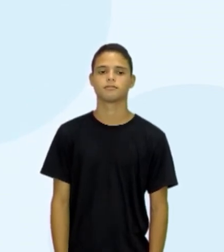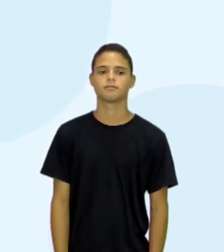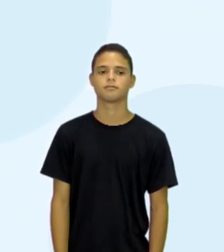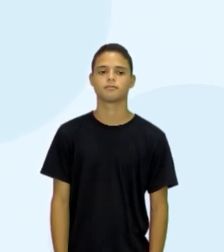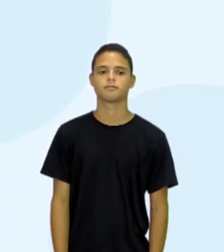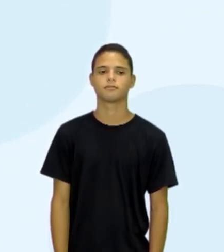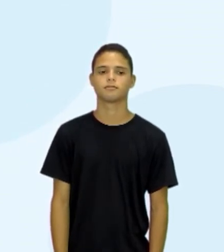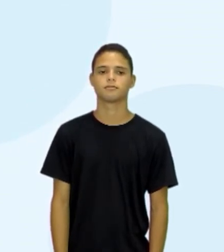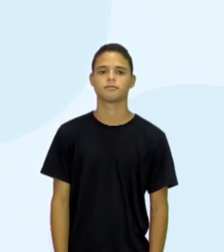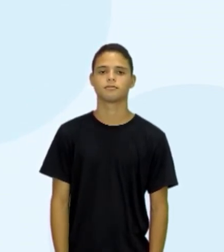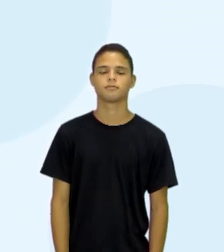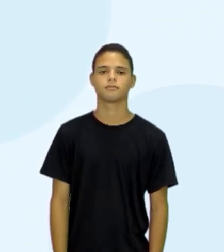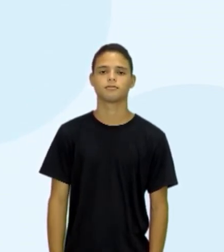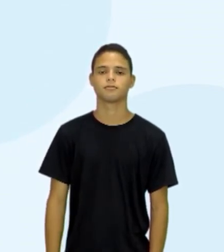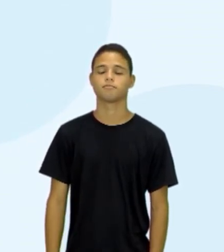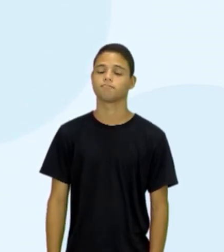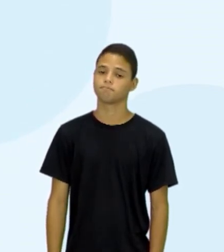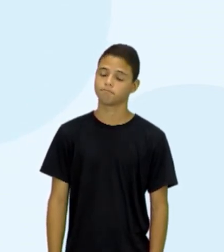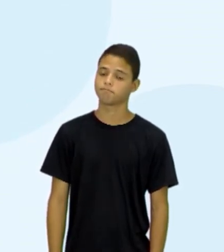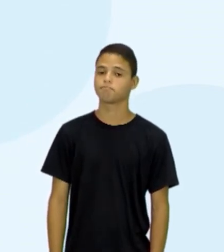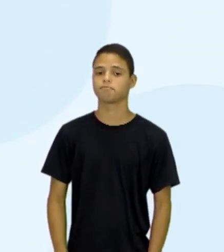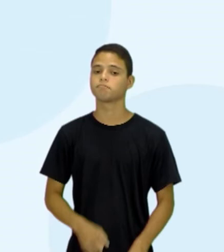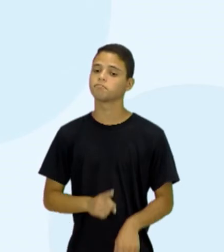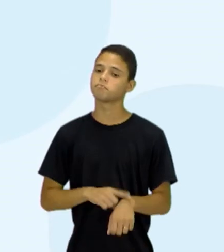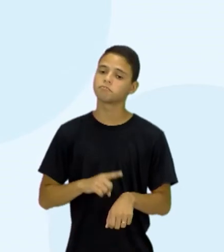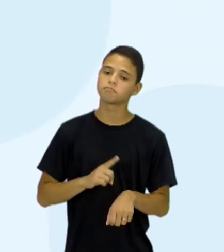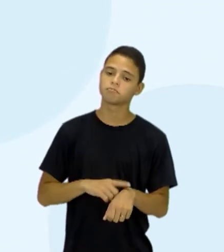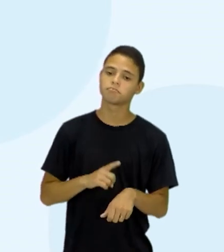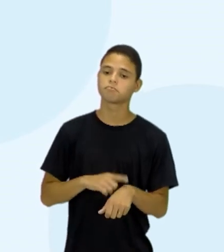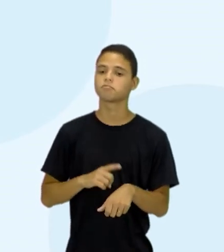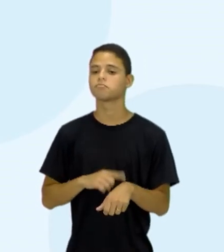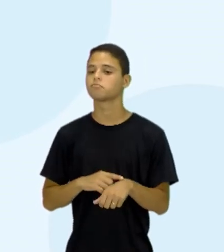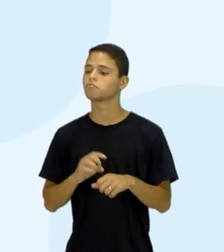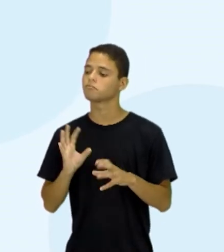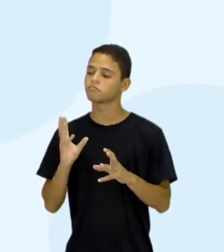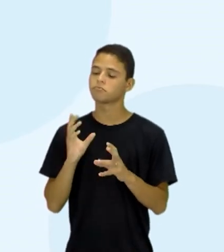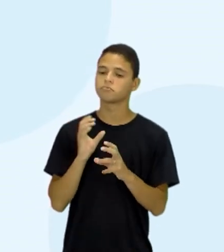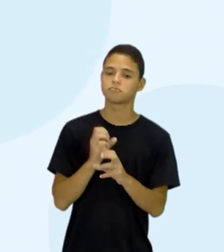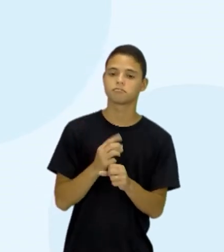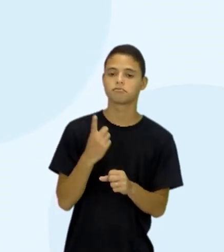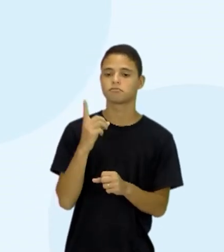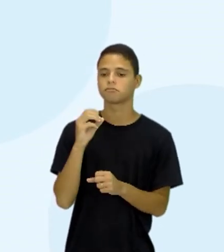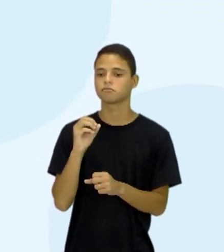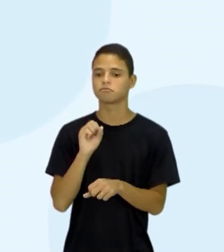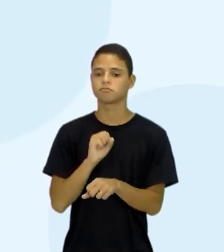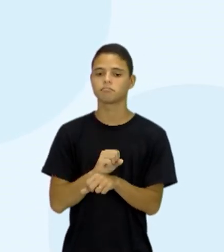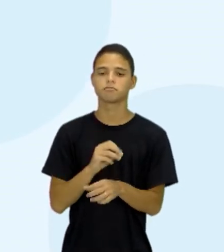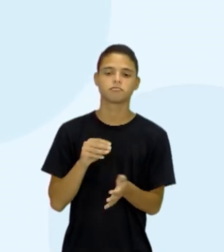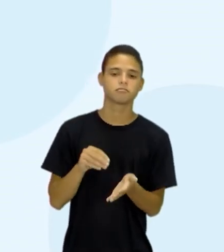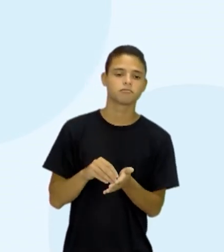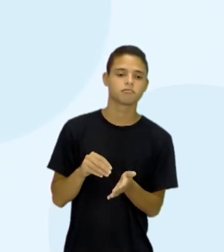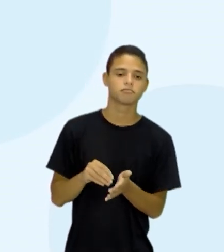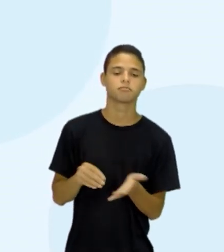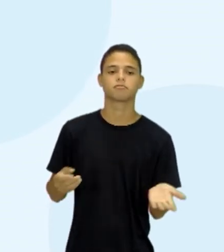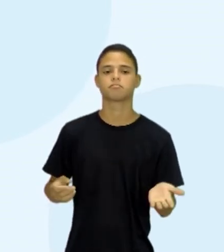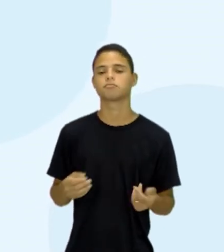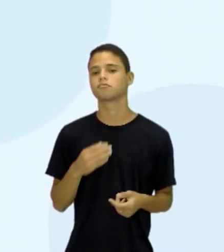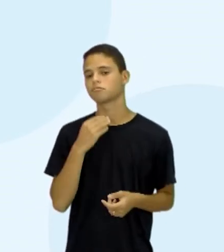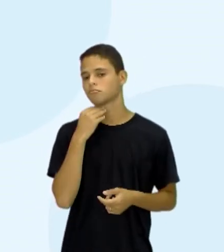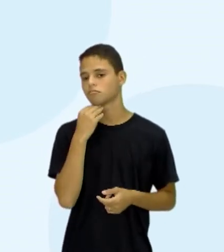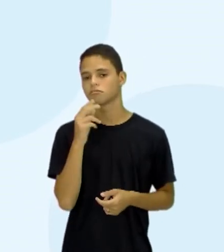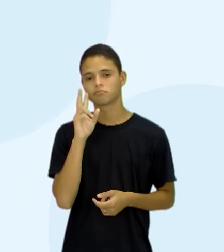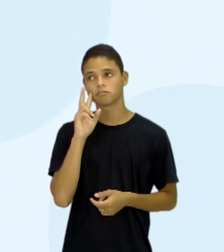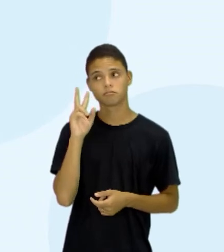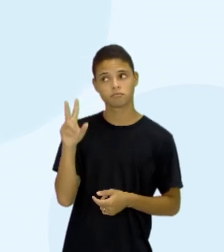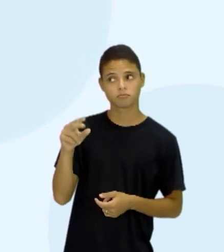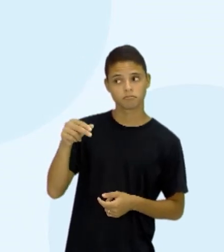E o tempo está passando. No extremo norte da Terra... 10 segundos. Não consegue ver. No extremo